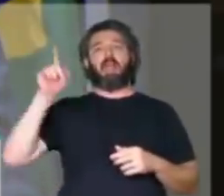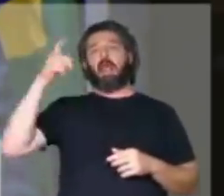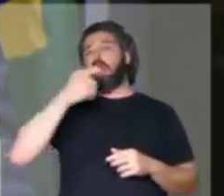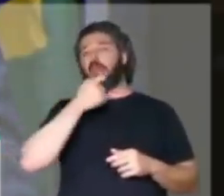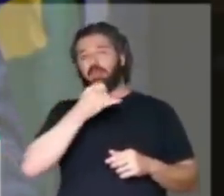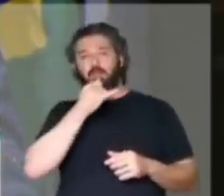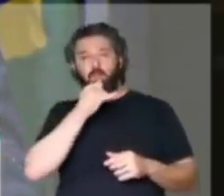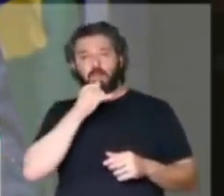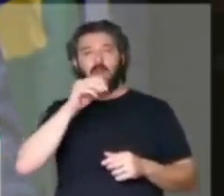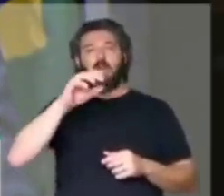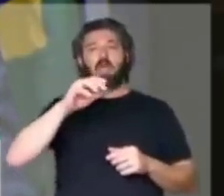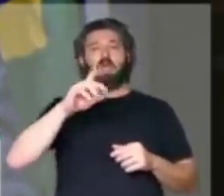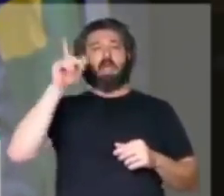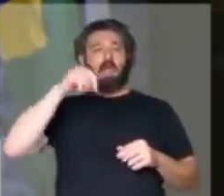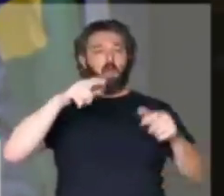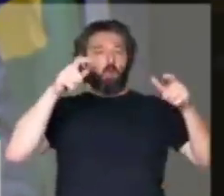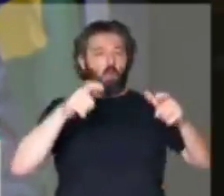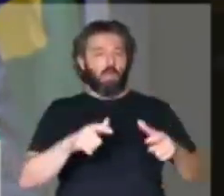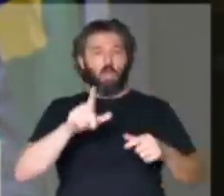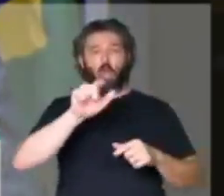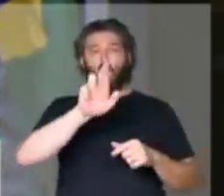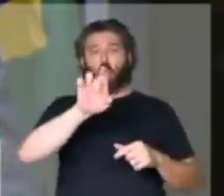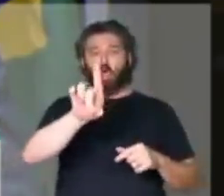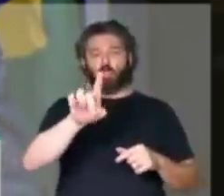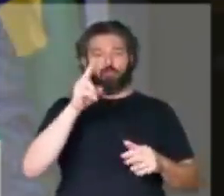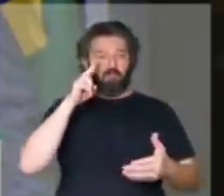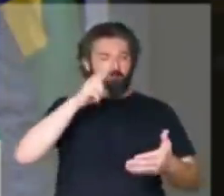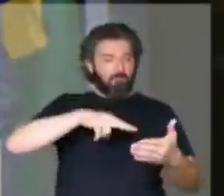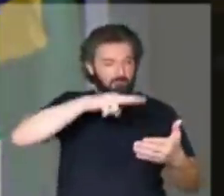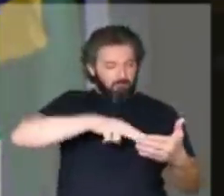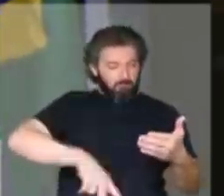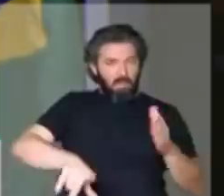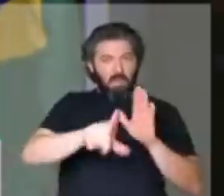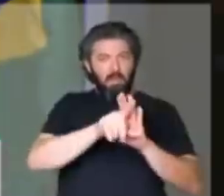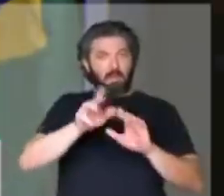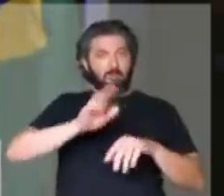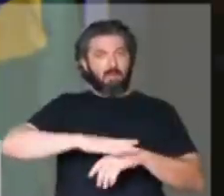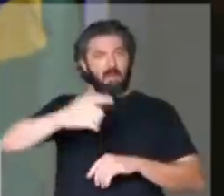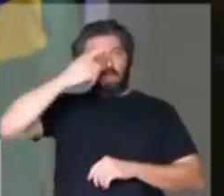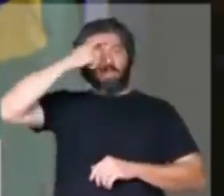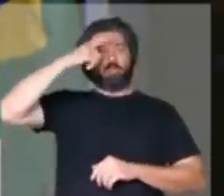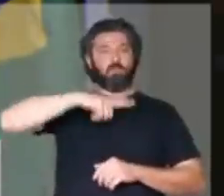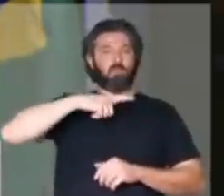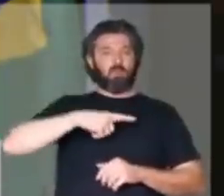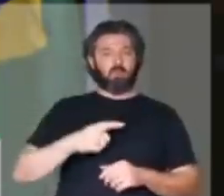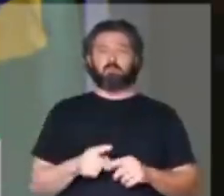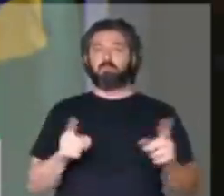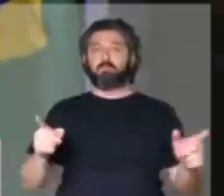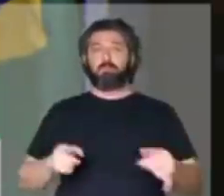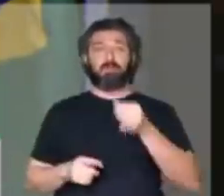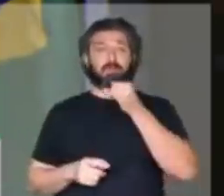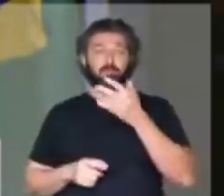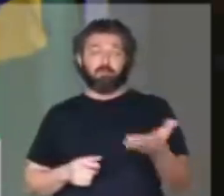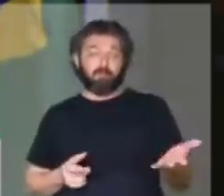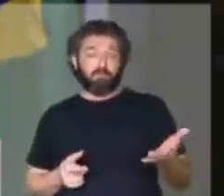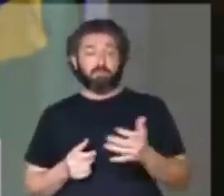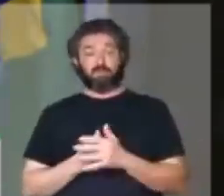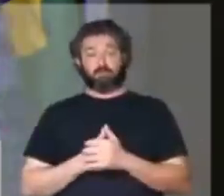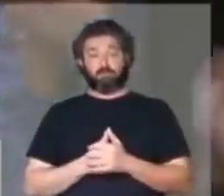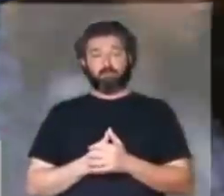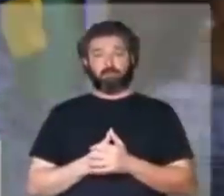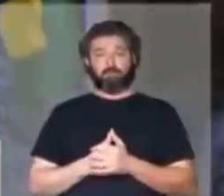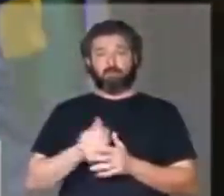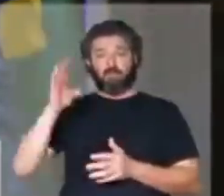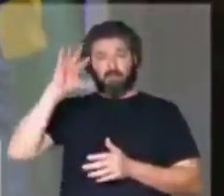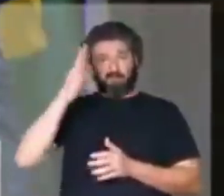que revisam a legislação e tomam a medida mais sensata. Mas, infelizmente, presidente,